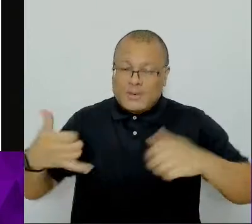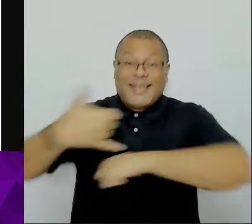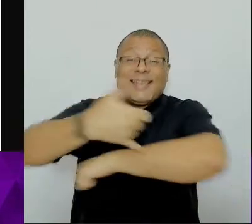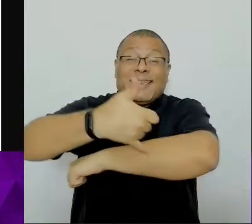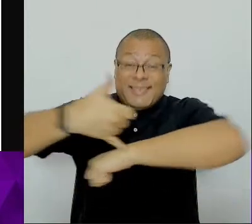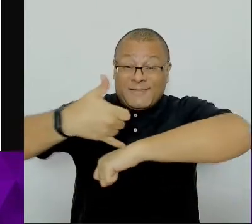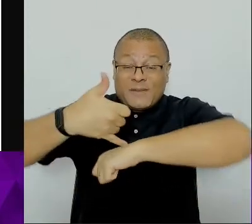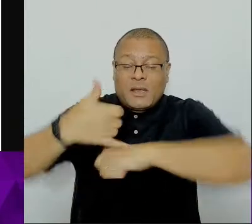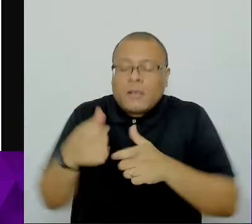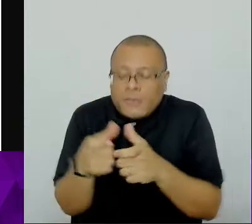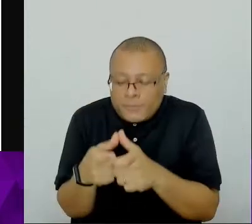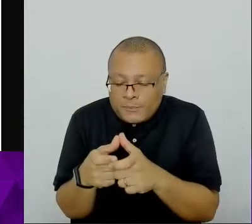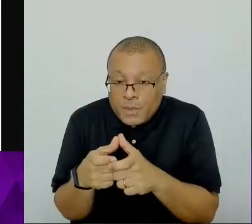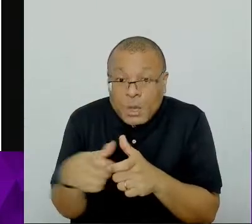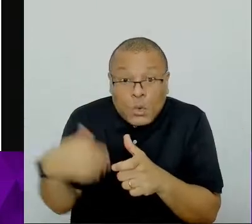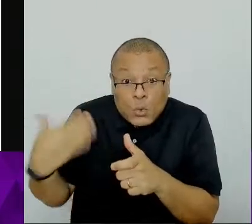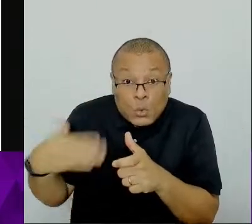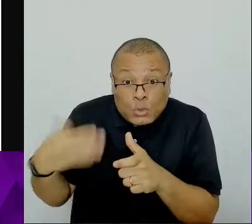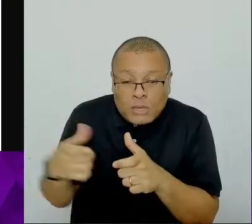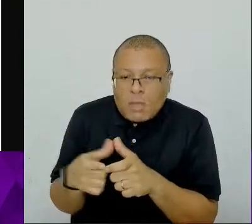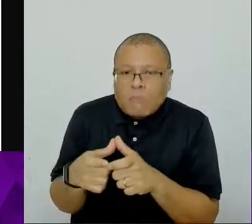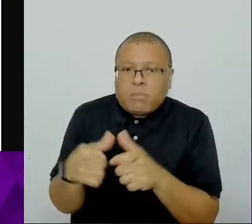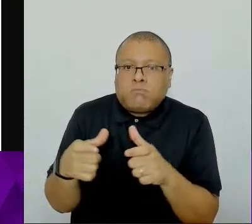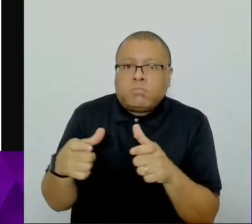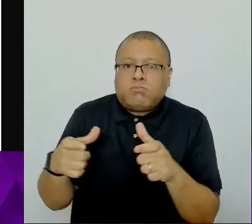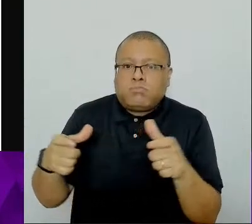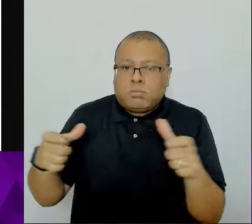escalável, né, para fazer o deploy dessas soluções.